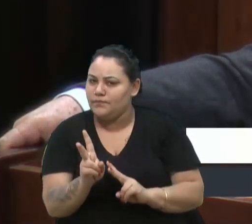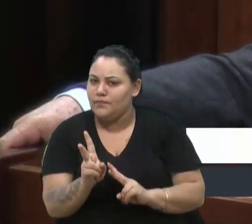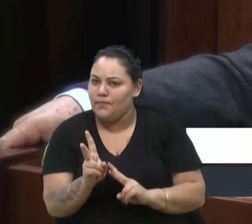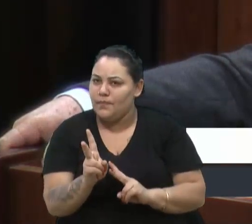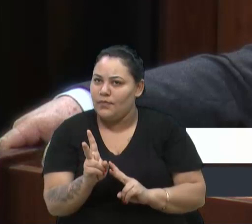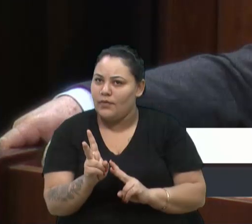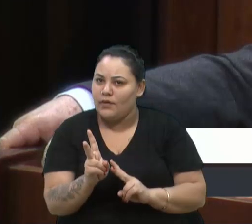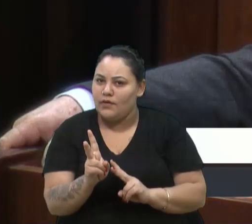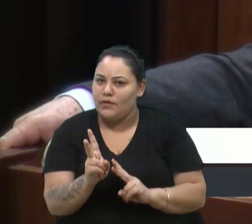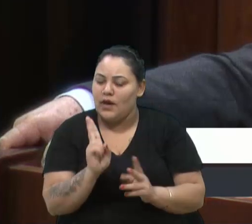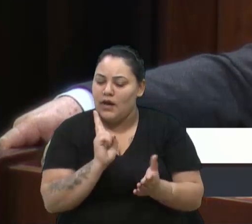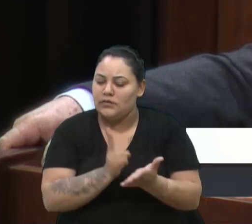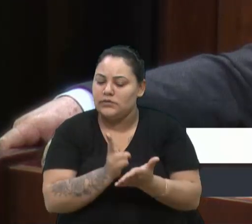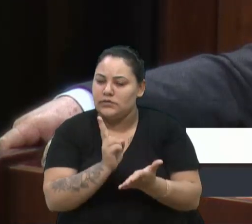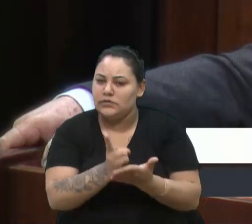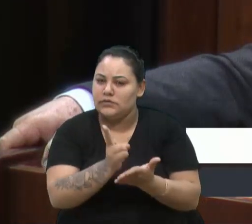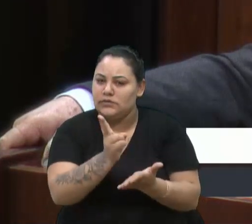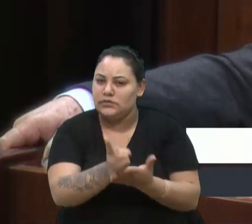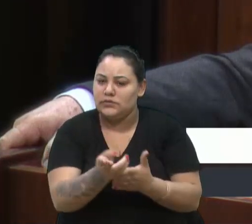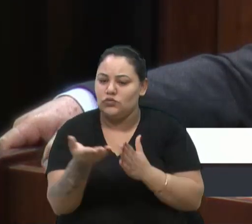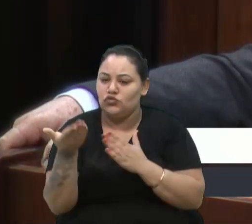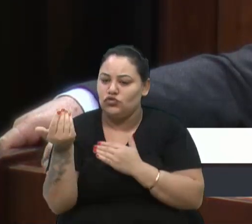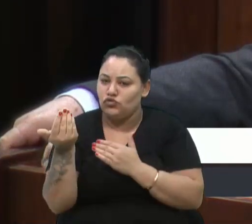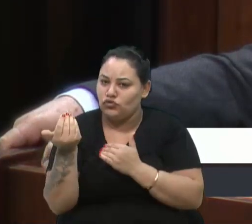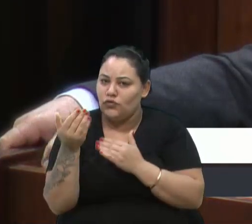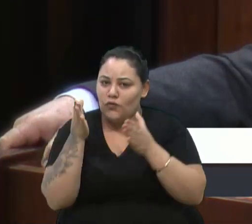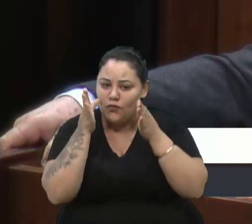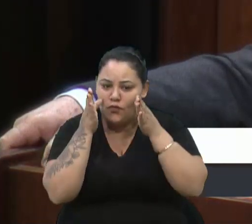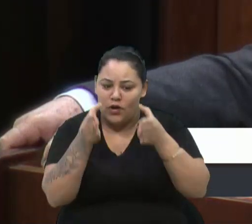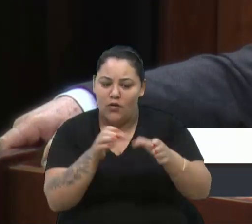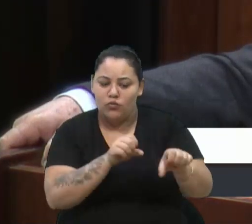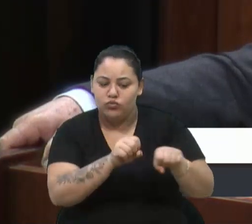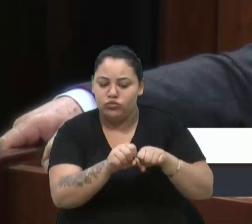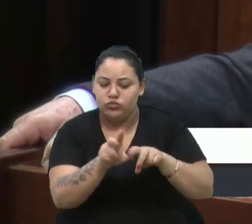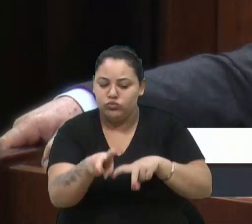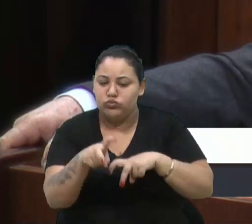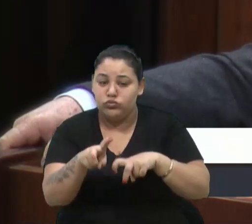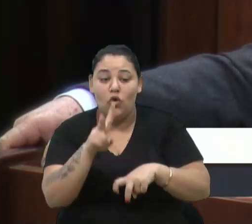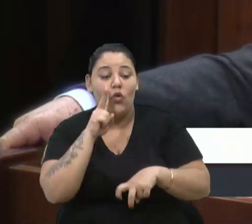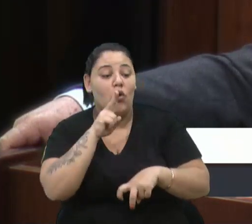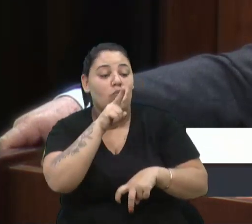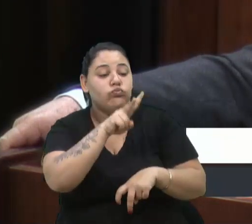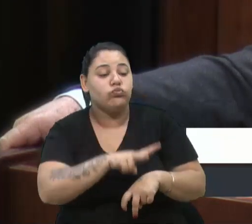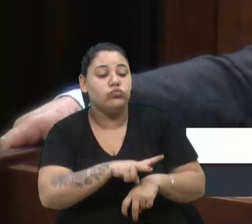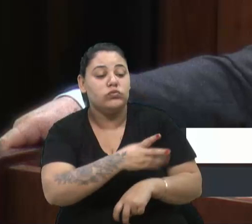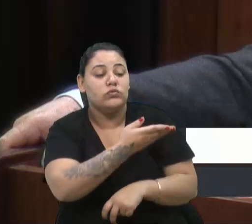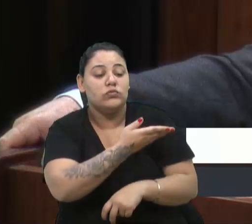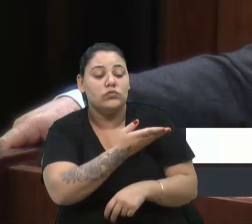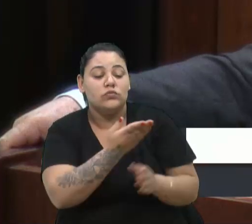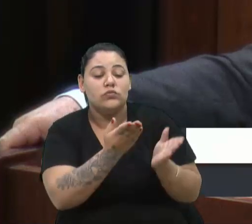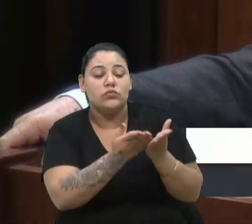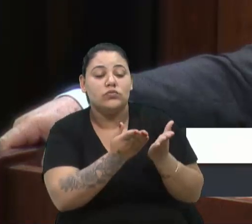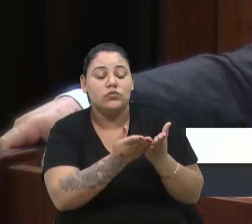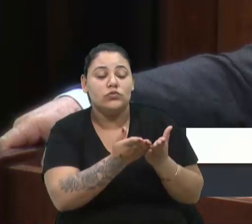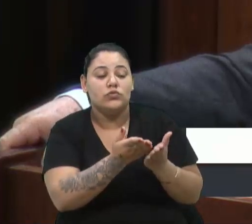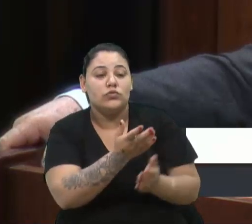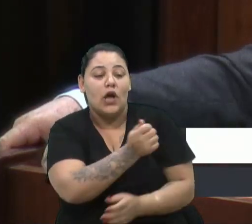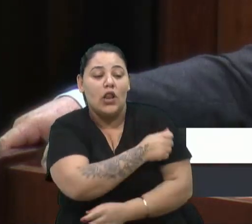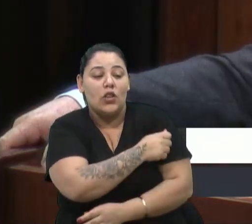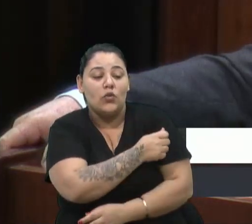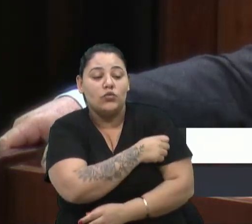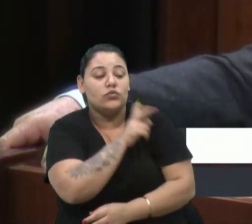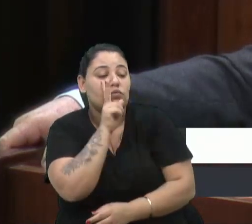volta se a formação da Juventude do campo e olha para seu estudante como um agente transformador